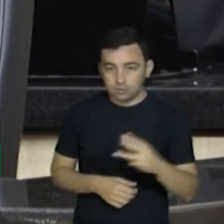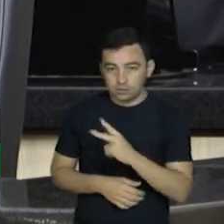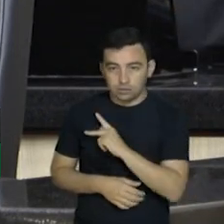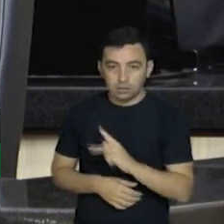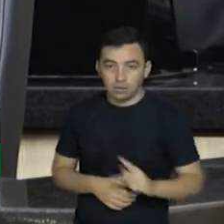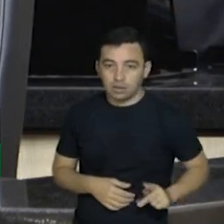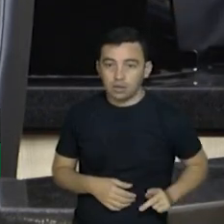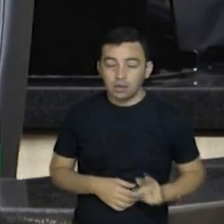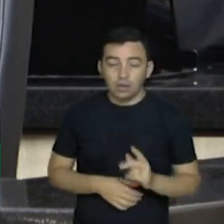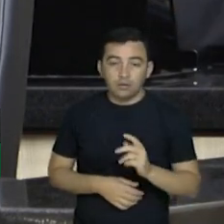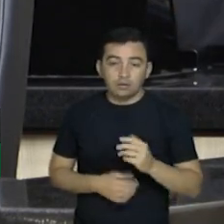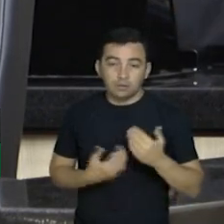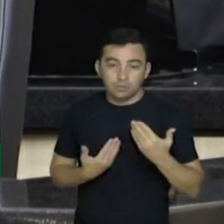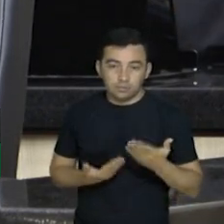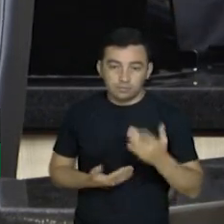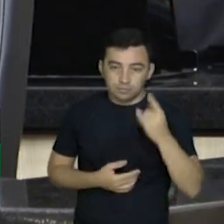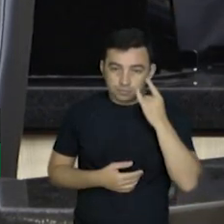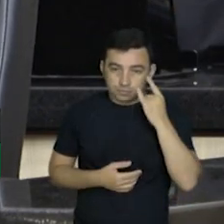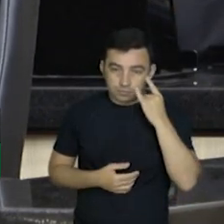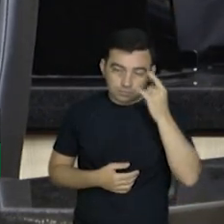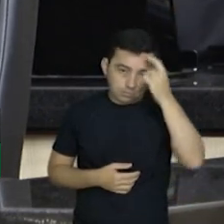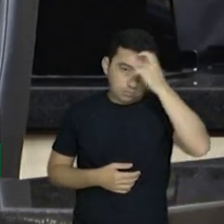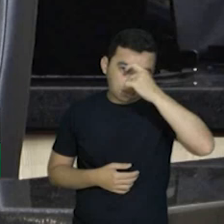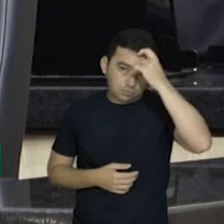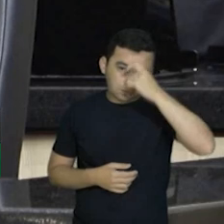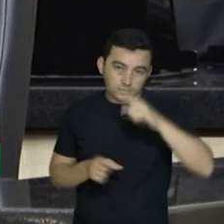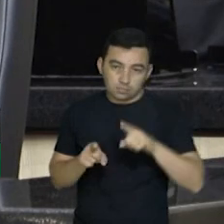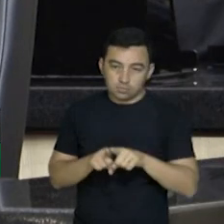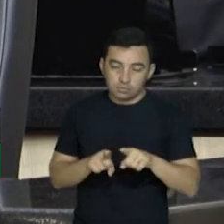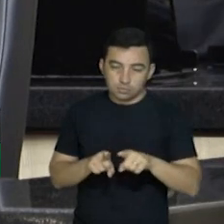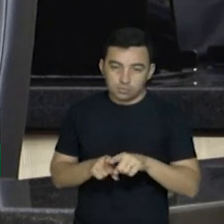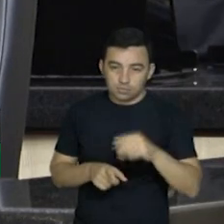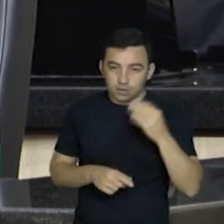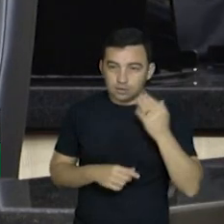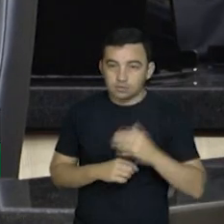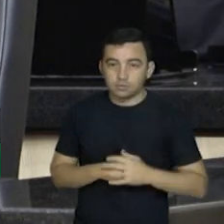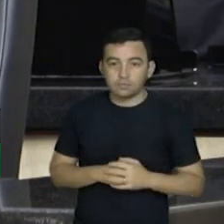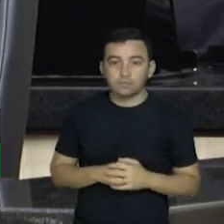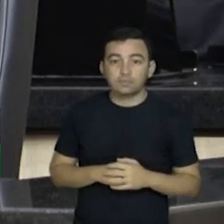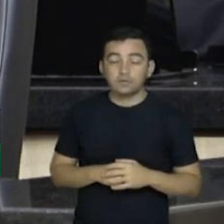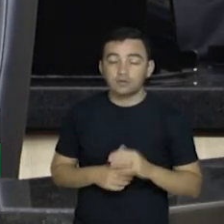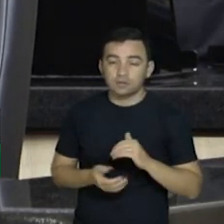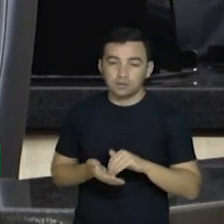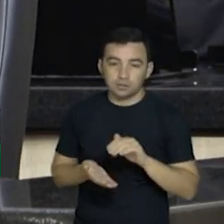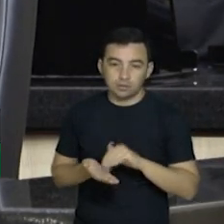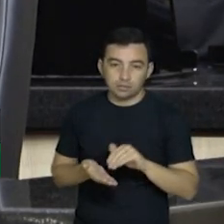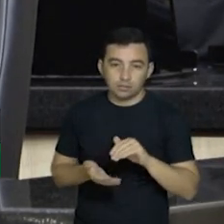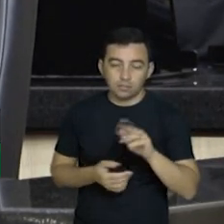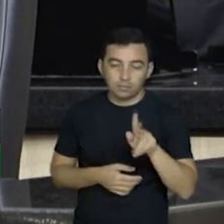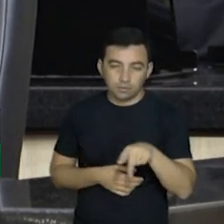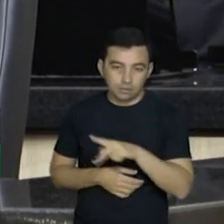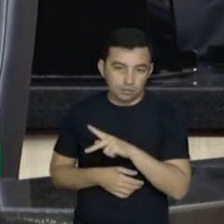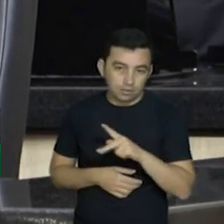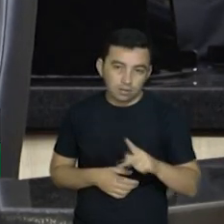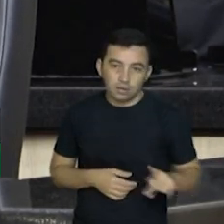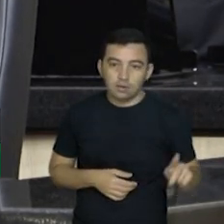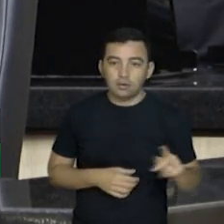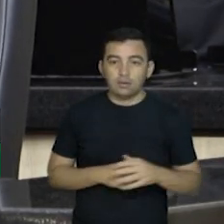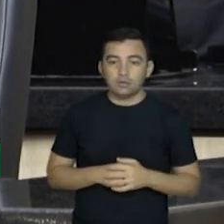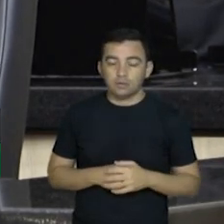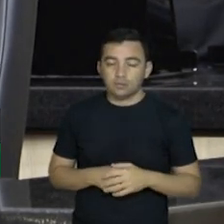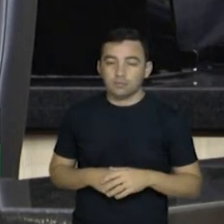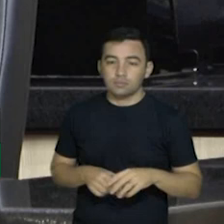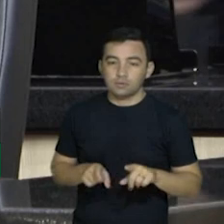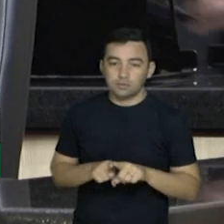deputados Mauro de Nadal Maurício escudac Marcos da Rosa secretarias deputados Padre Pedro Baldo de Cera Marcos da